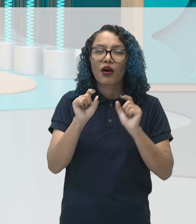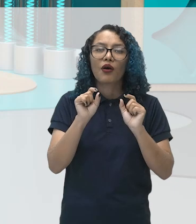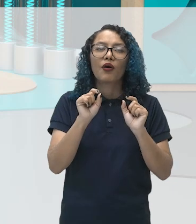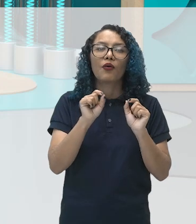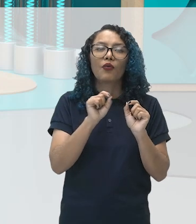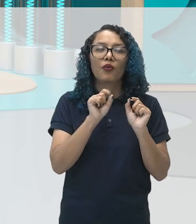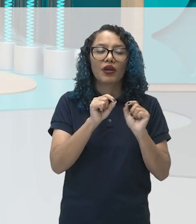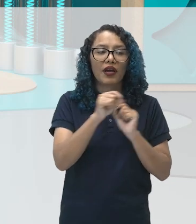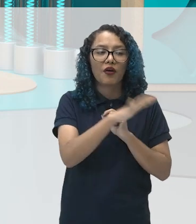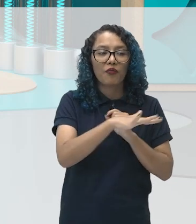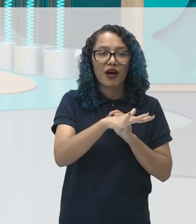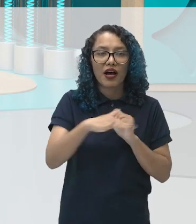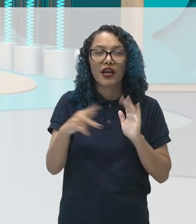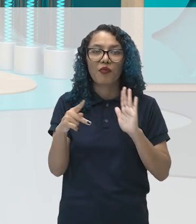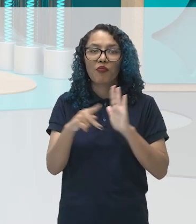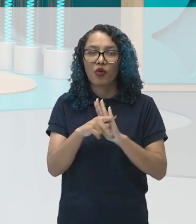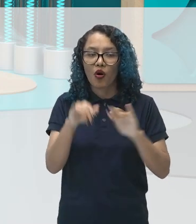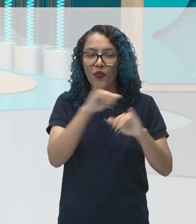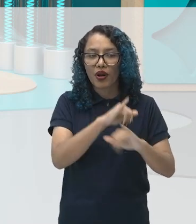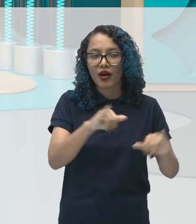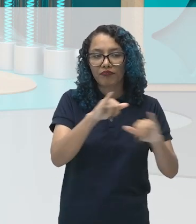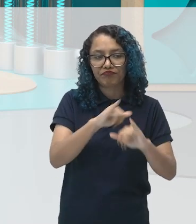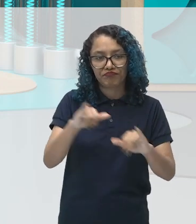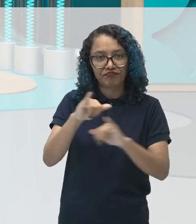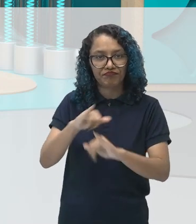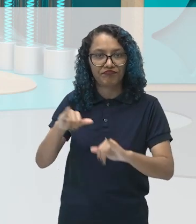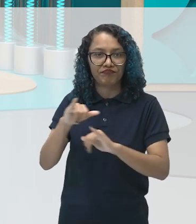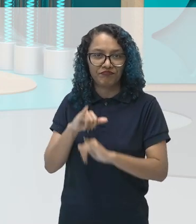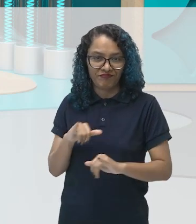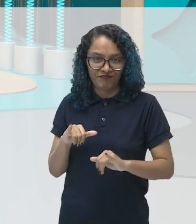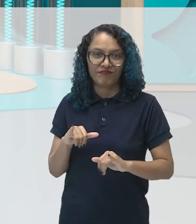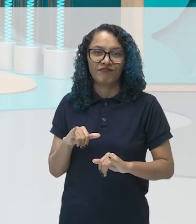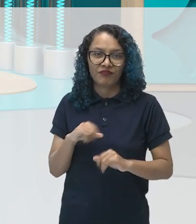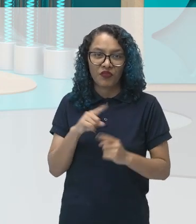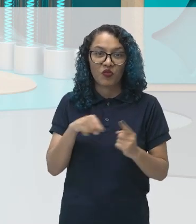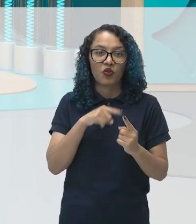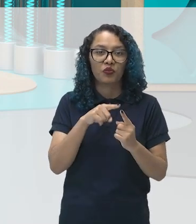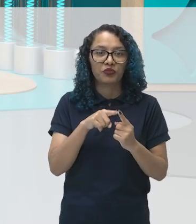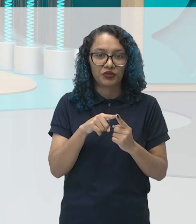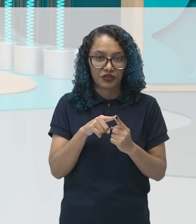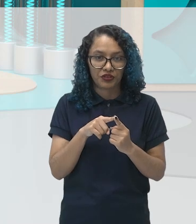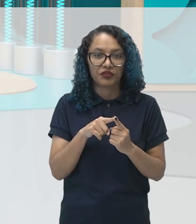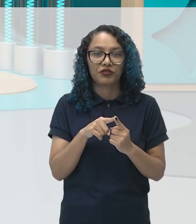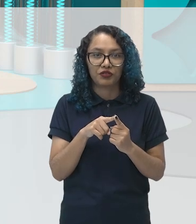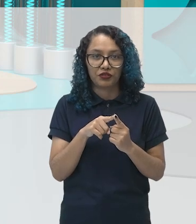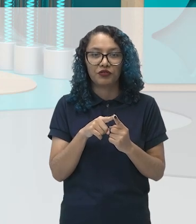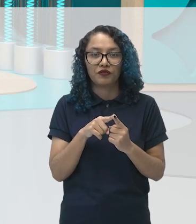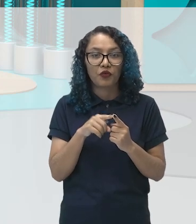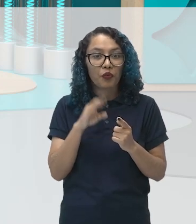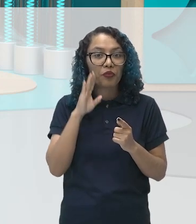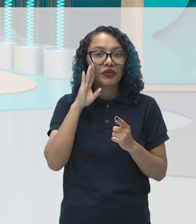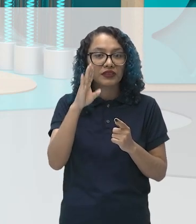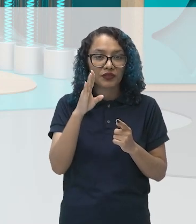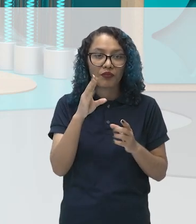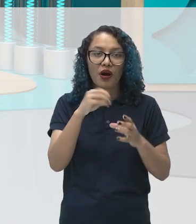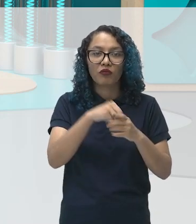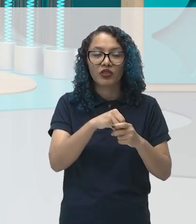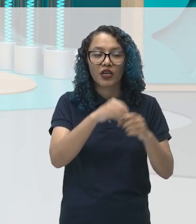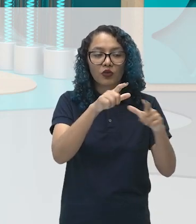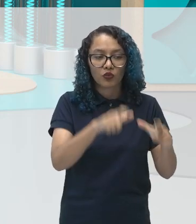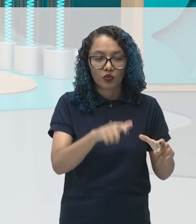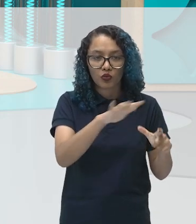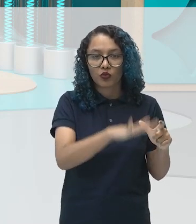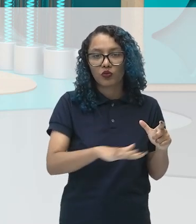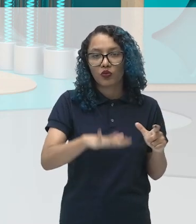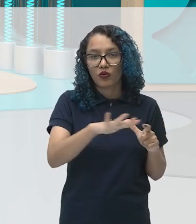uma esfera de circulação, vamos colocar assim, um objetivo maior e comum, um ambiente em que